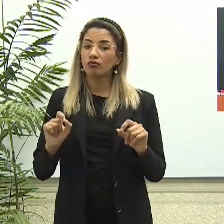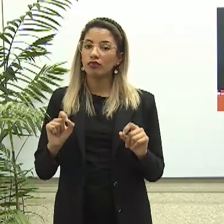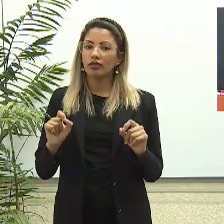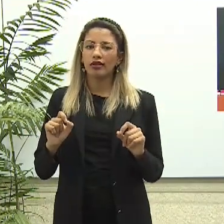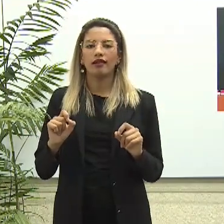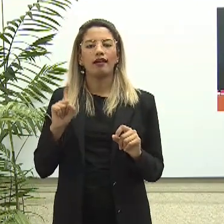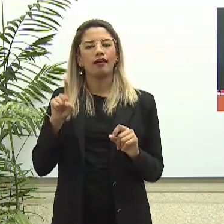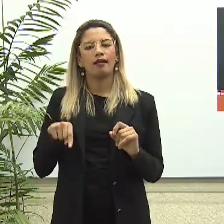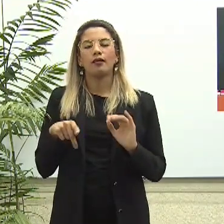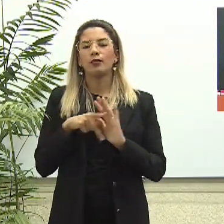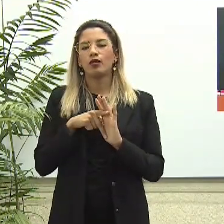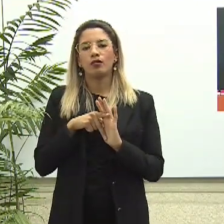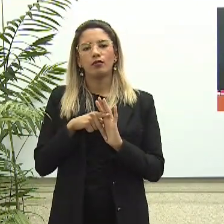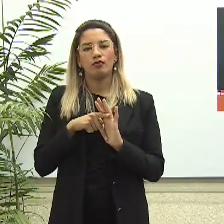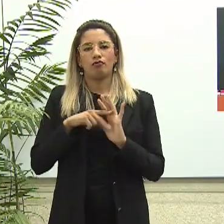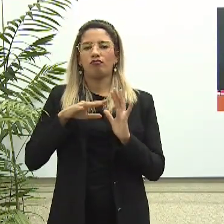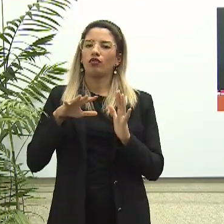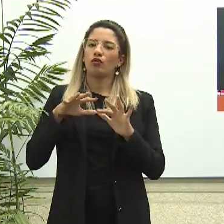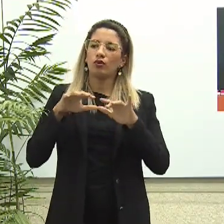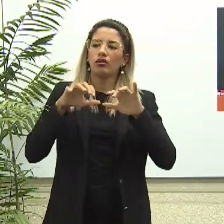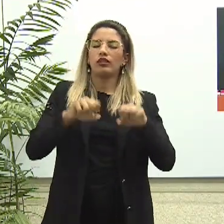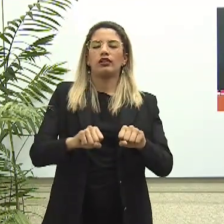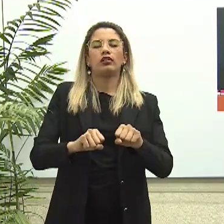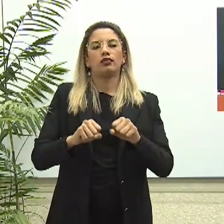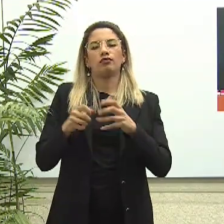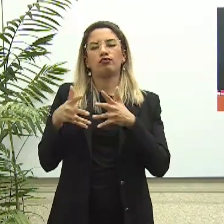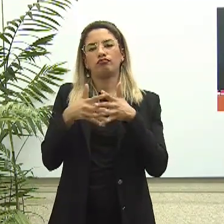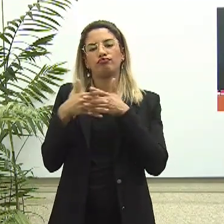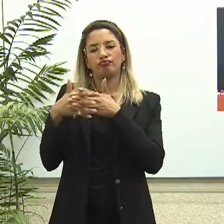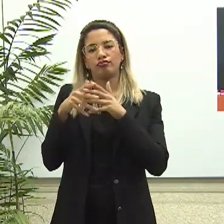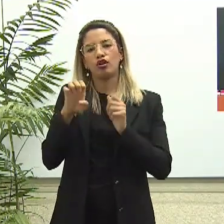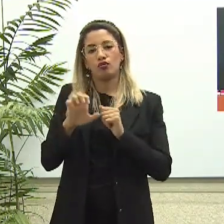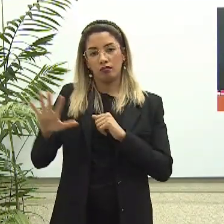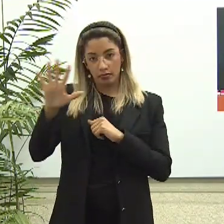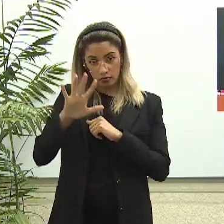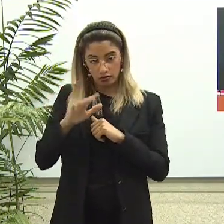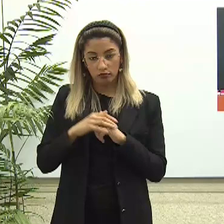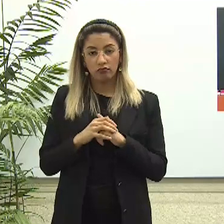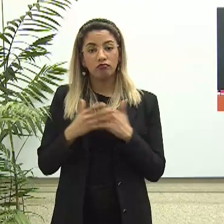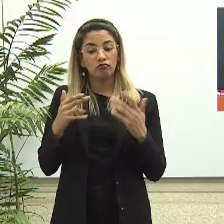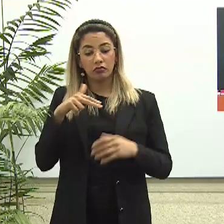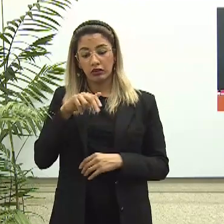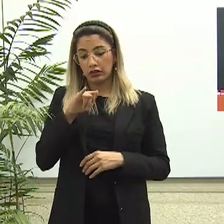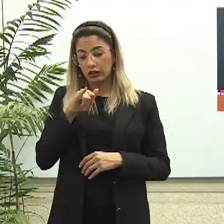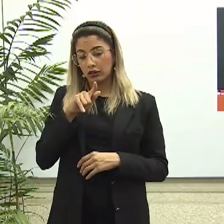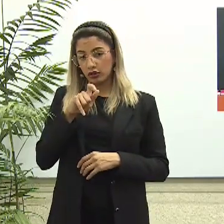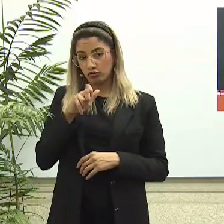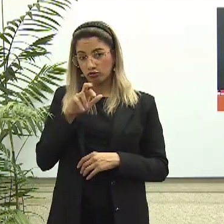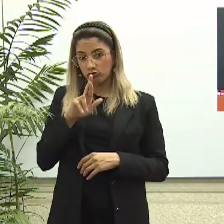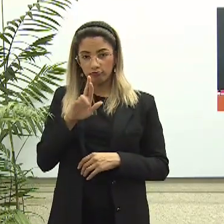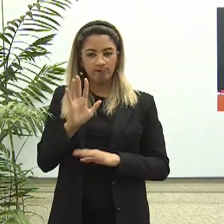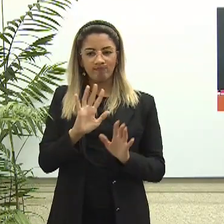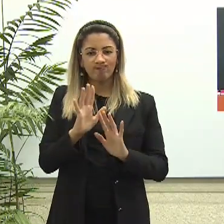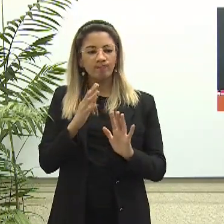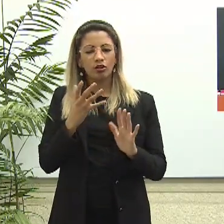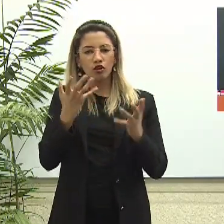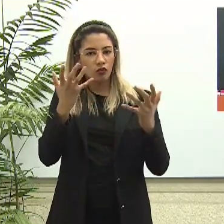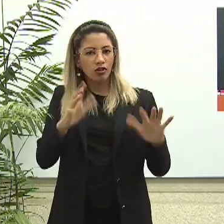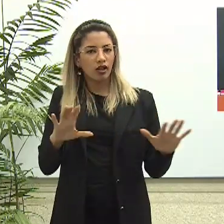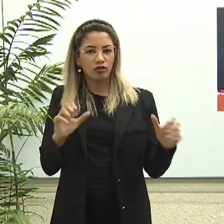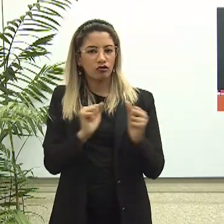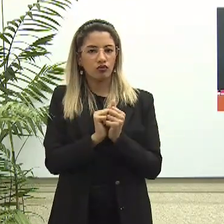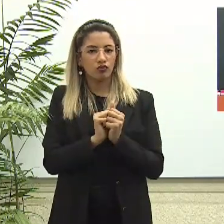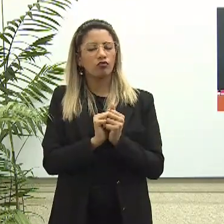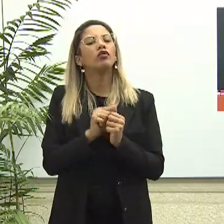neoliberal pró neocolonialismo europeu eh o niger decide romper a partir de uma demanda nacionalista e isso